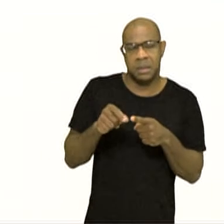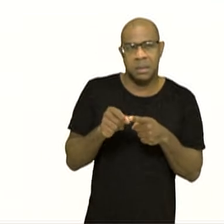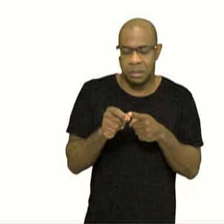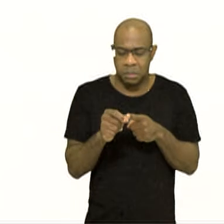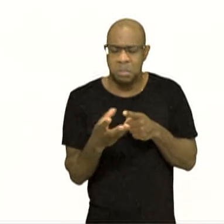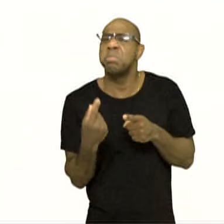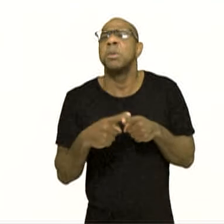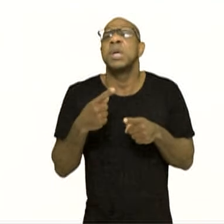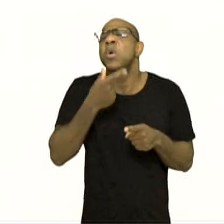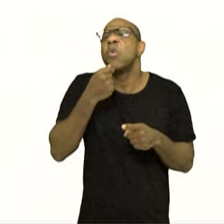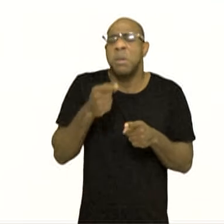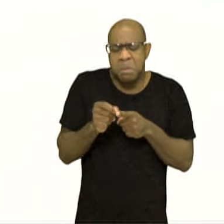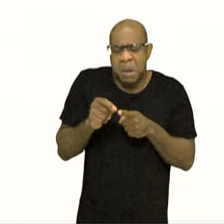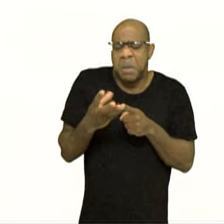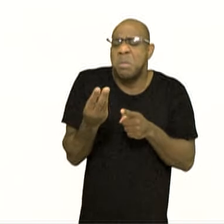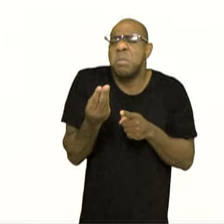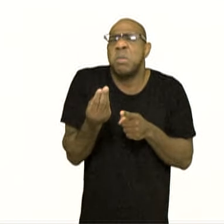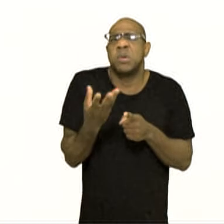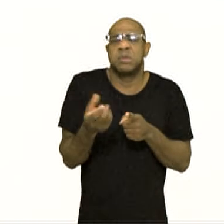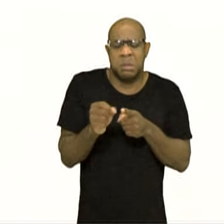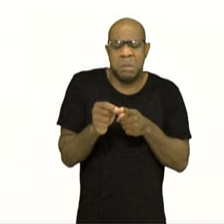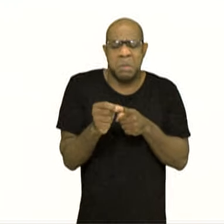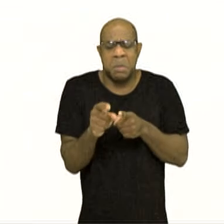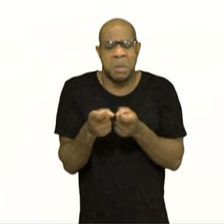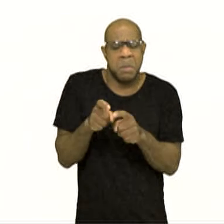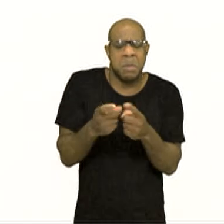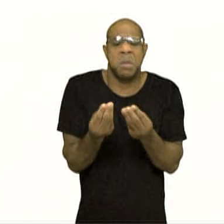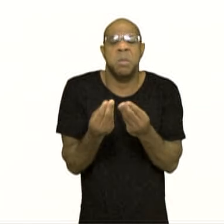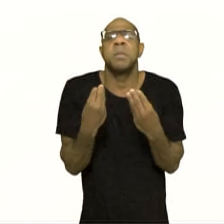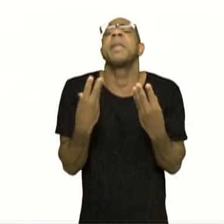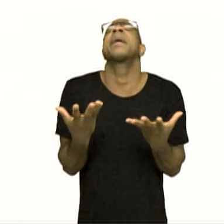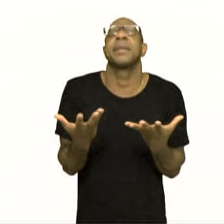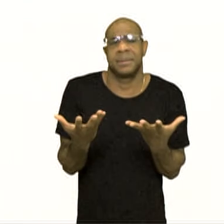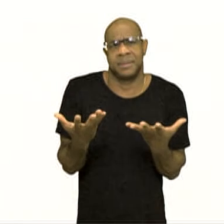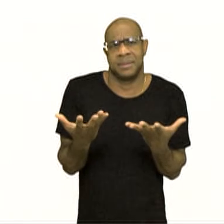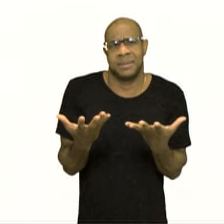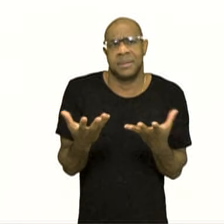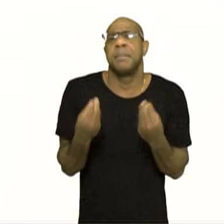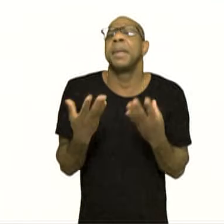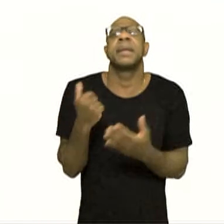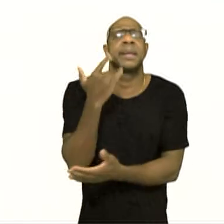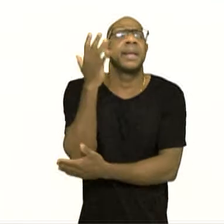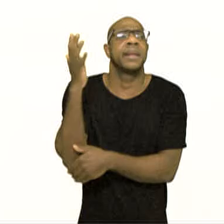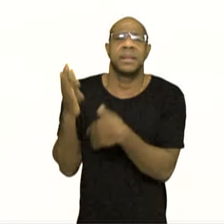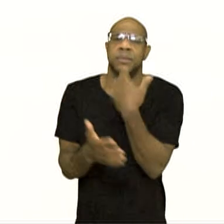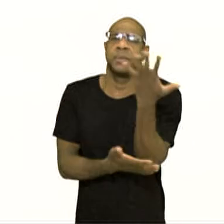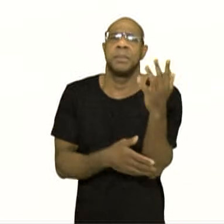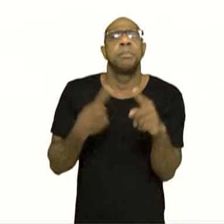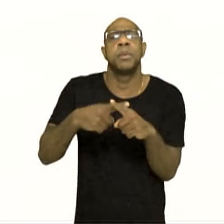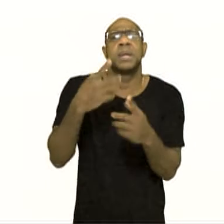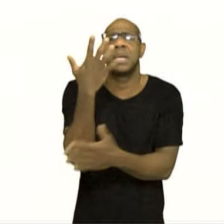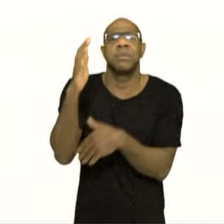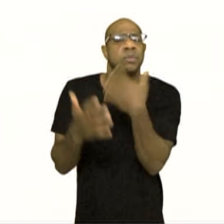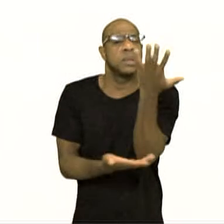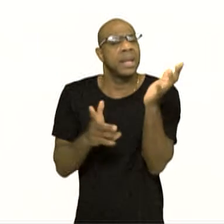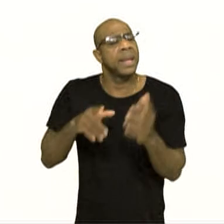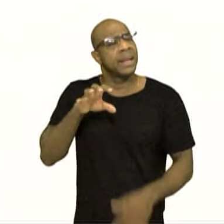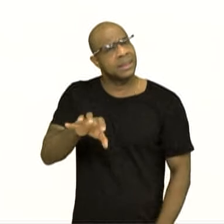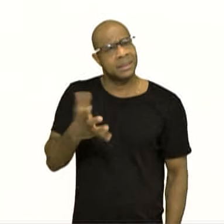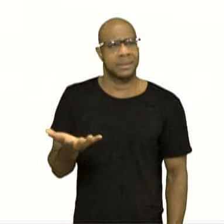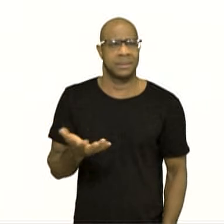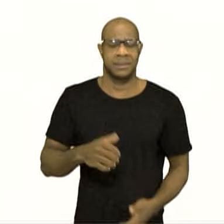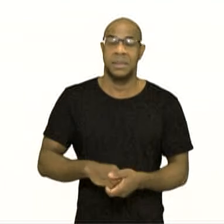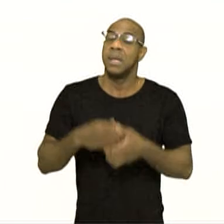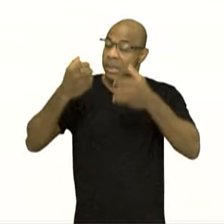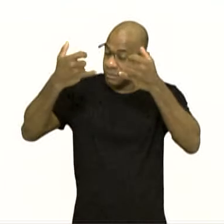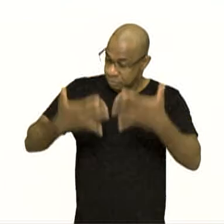tanto espermatozoide assim? Qual seria a justificativa para isso? Por que a natureza humana é desse jeito? Então,